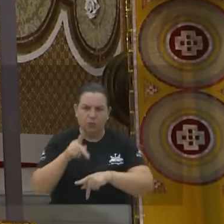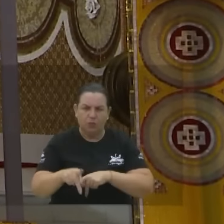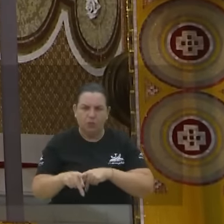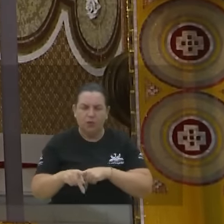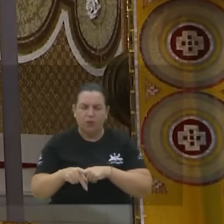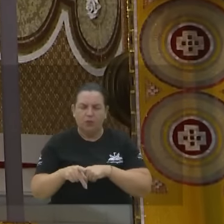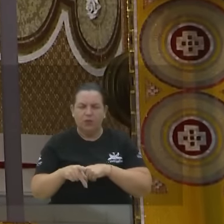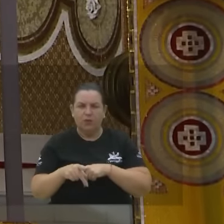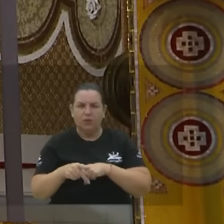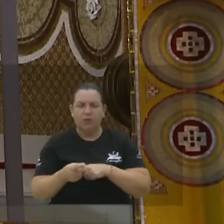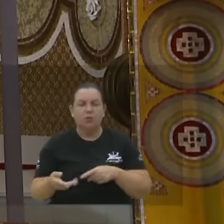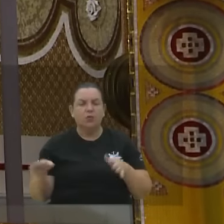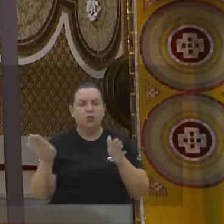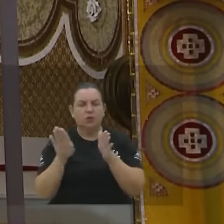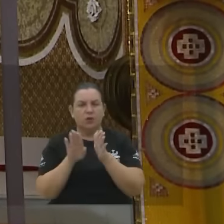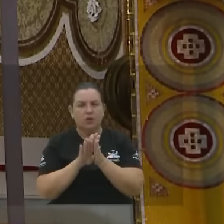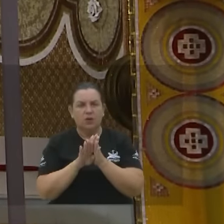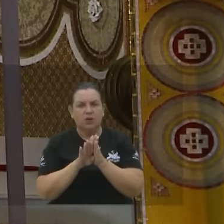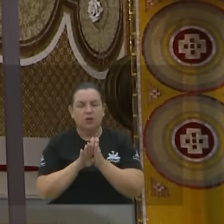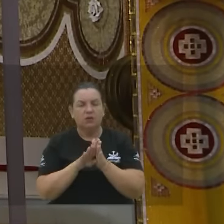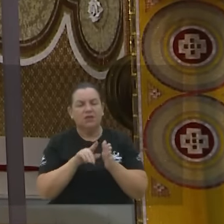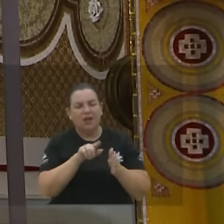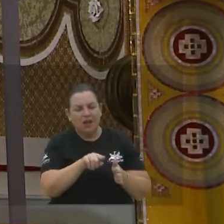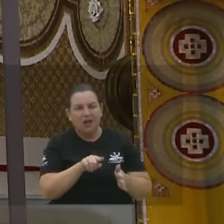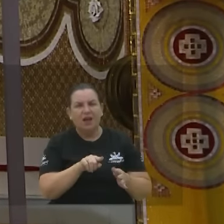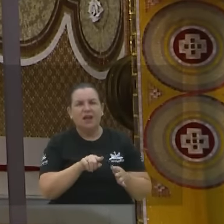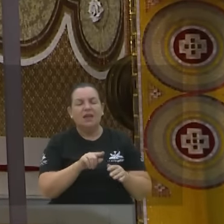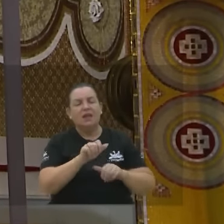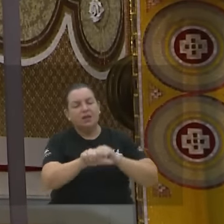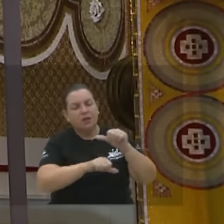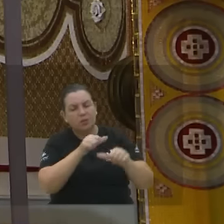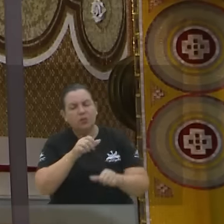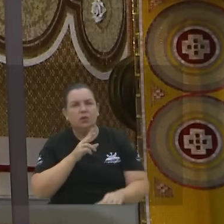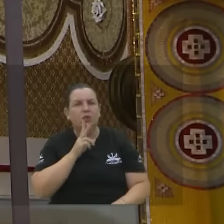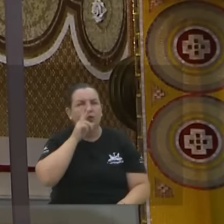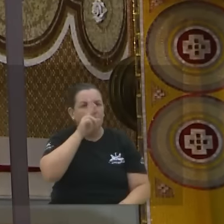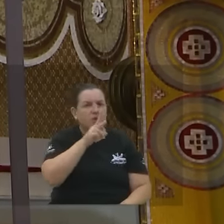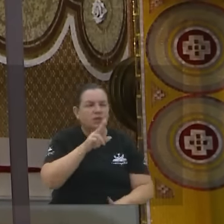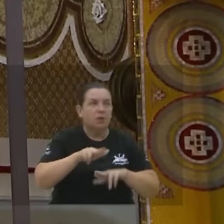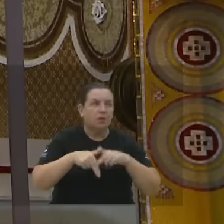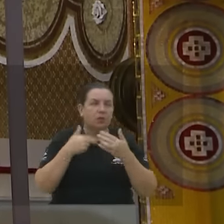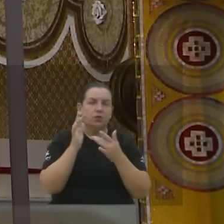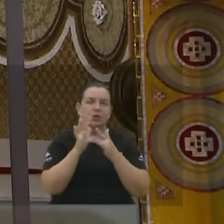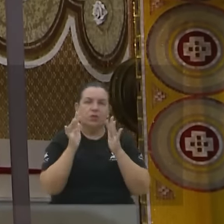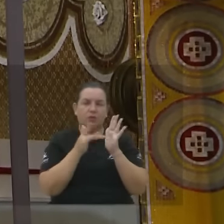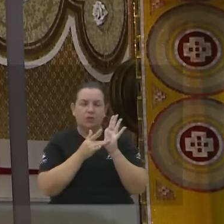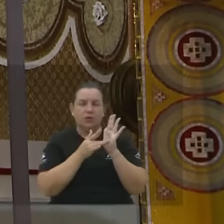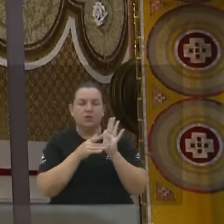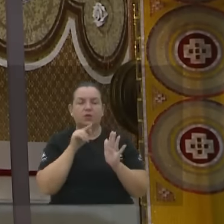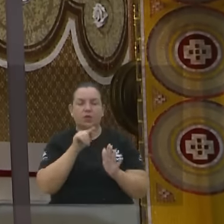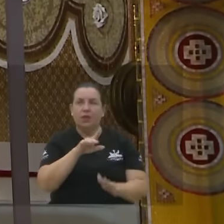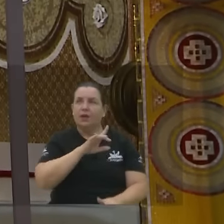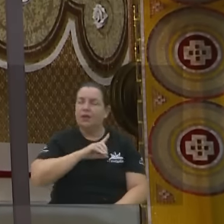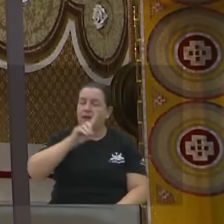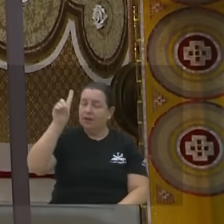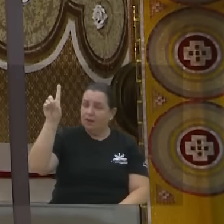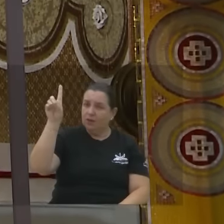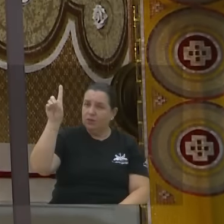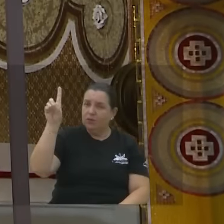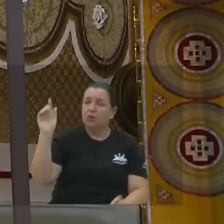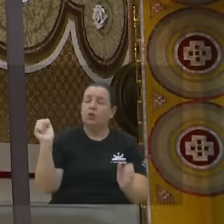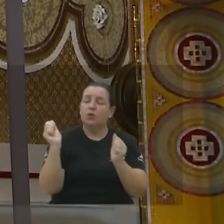chegue onde a precedeu a fortaleza do pastor Jesus Cristo, Ele que é Deus